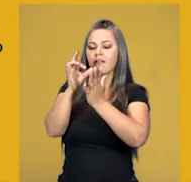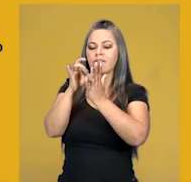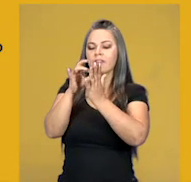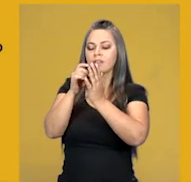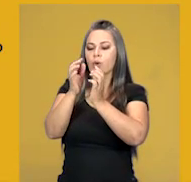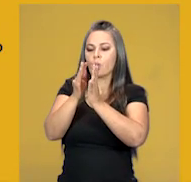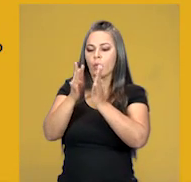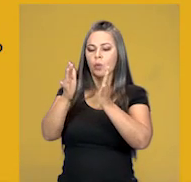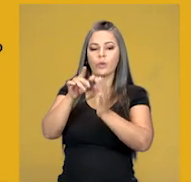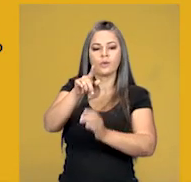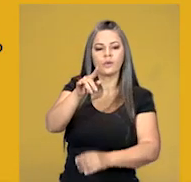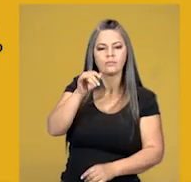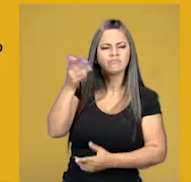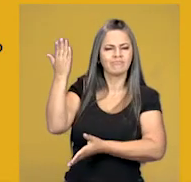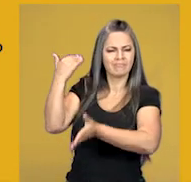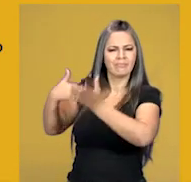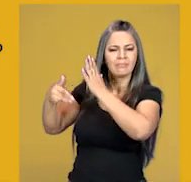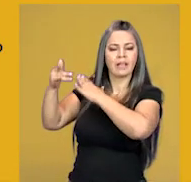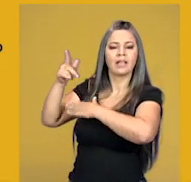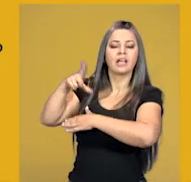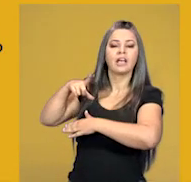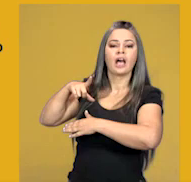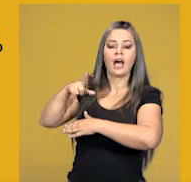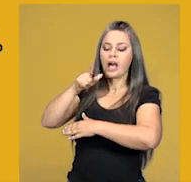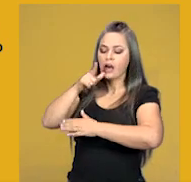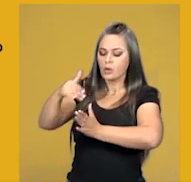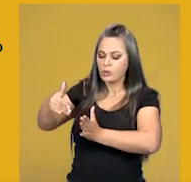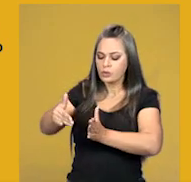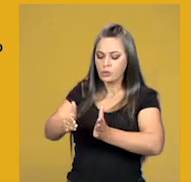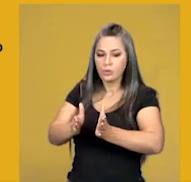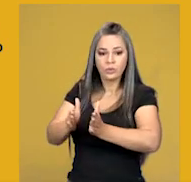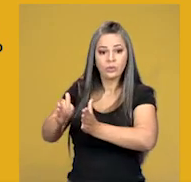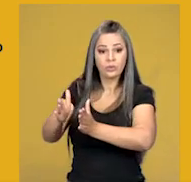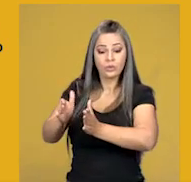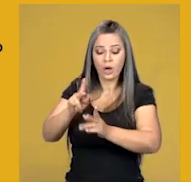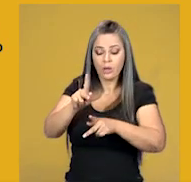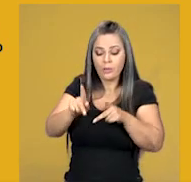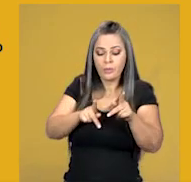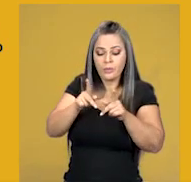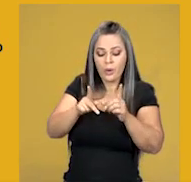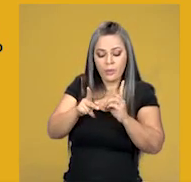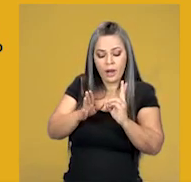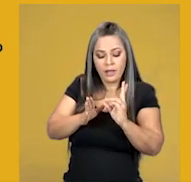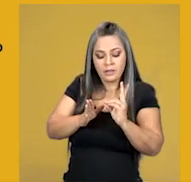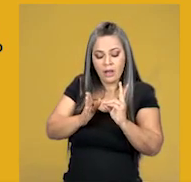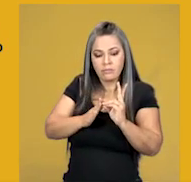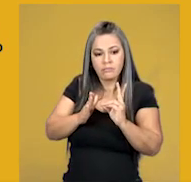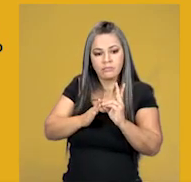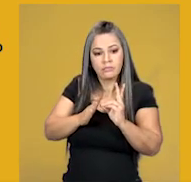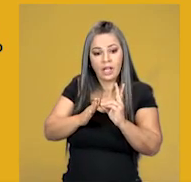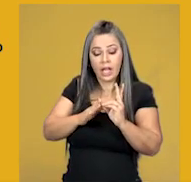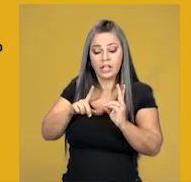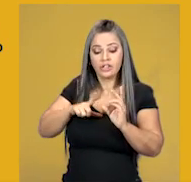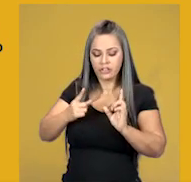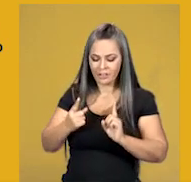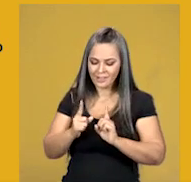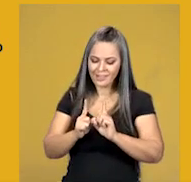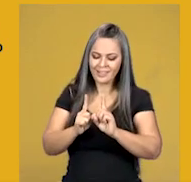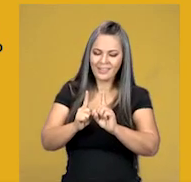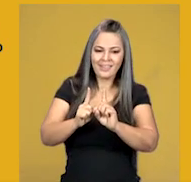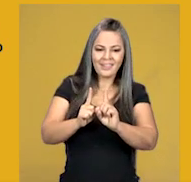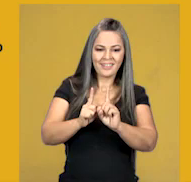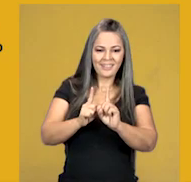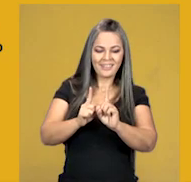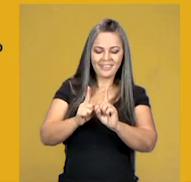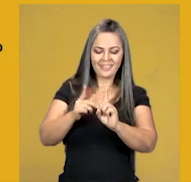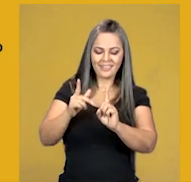na região centro-oeste, vivia à beira de um rio uma tribo indígena e dela fazia parte um casal de índios muito feliz,